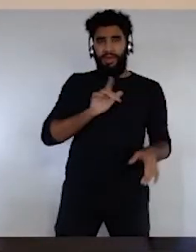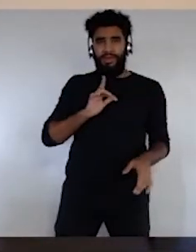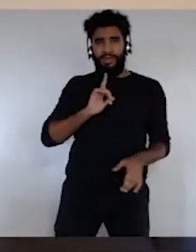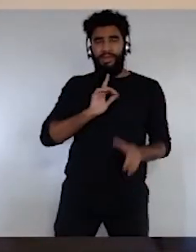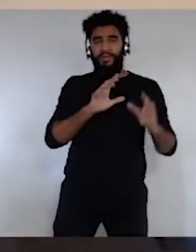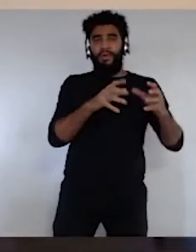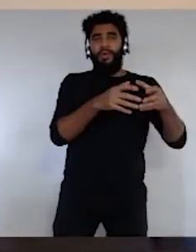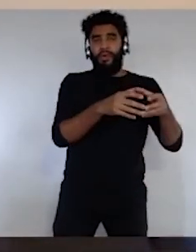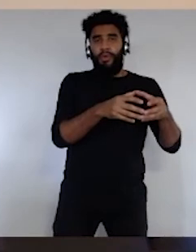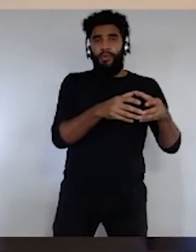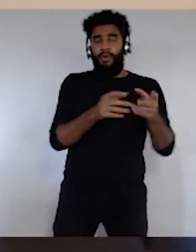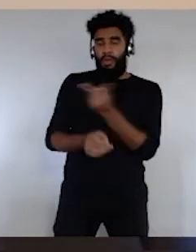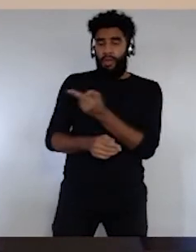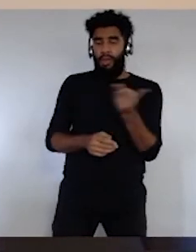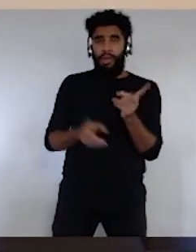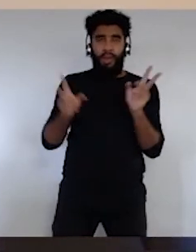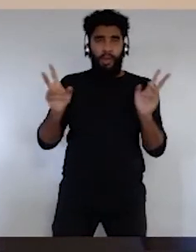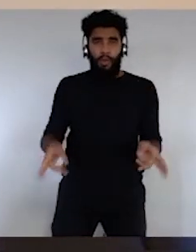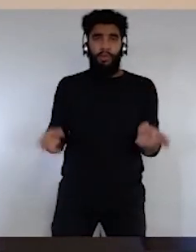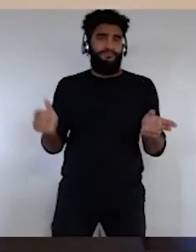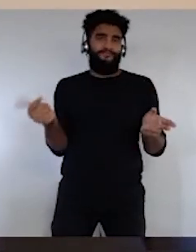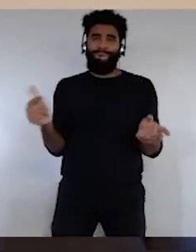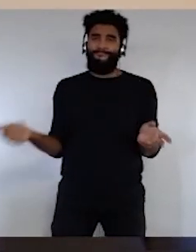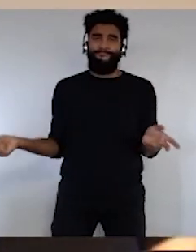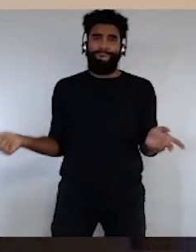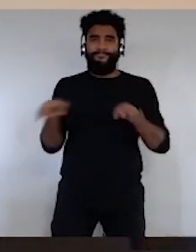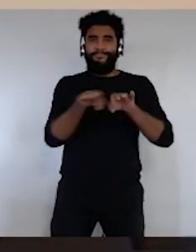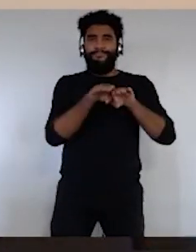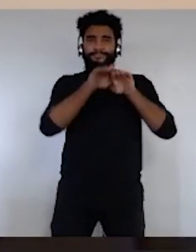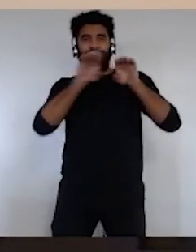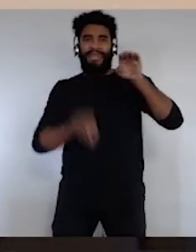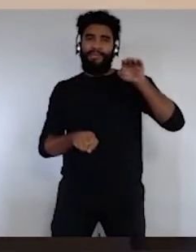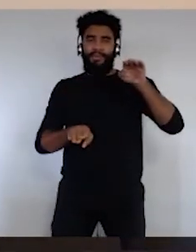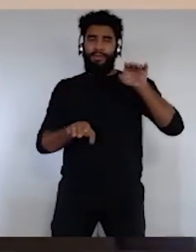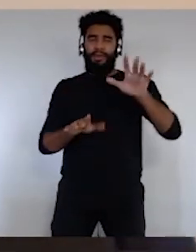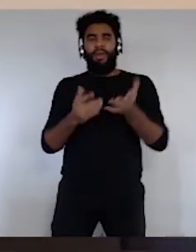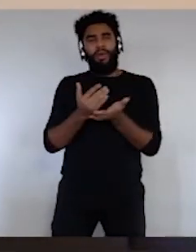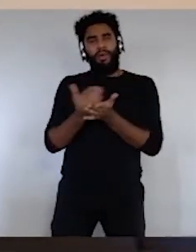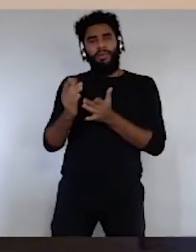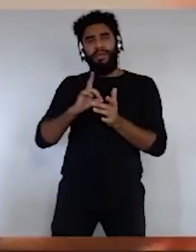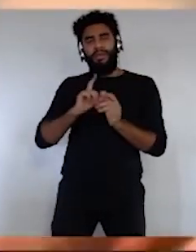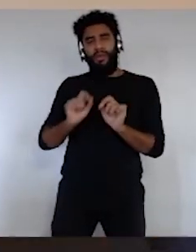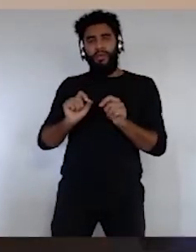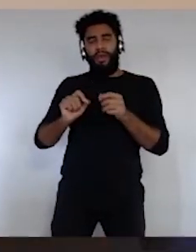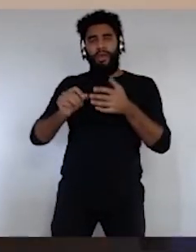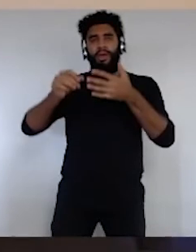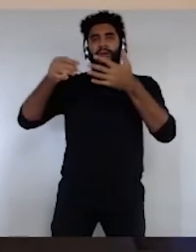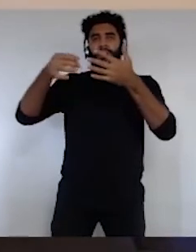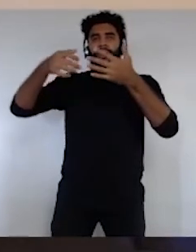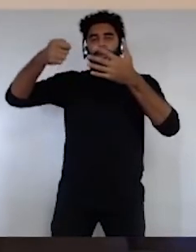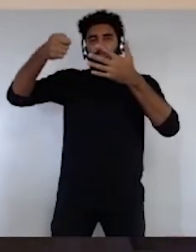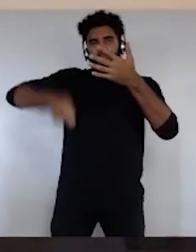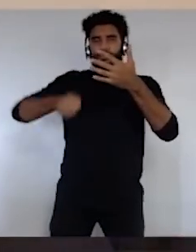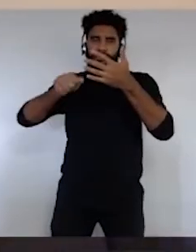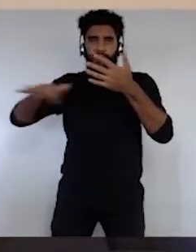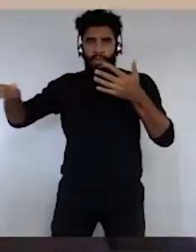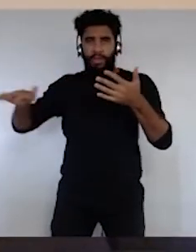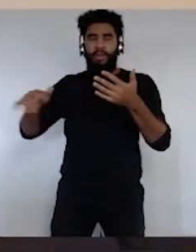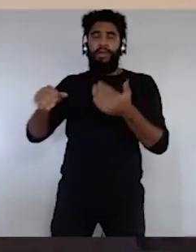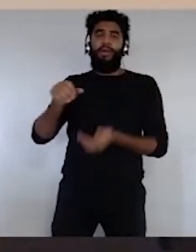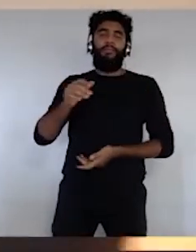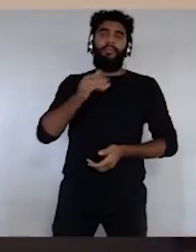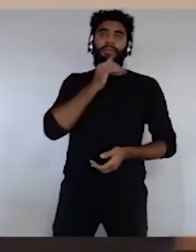realmente é necessária alguma forma de restrição ao cabimento. O STJ está... Você veja, ele julgou esse